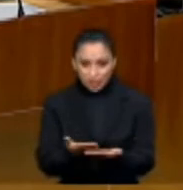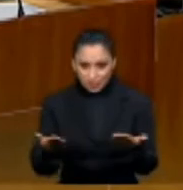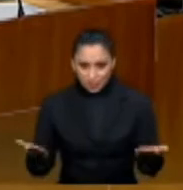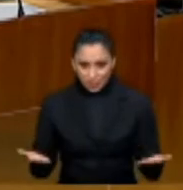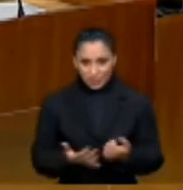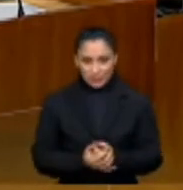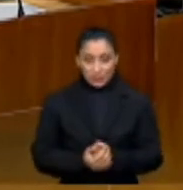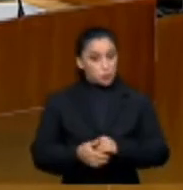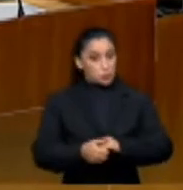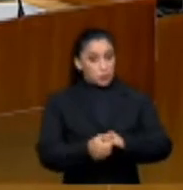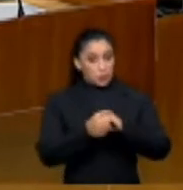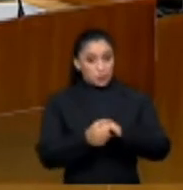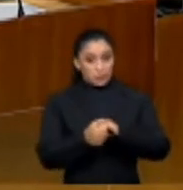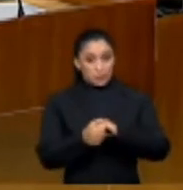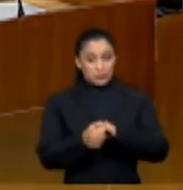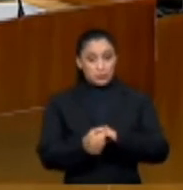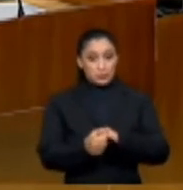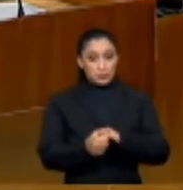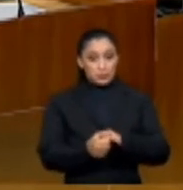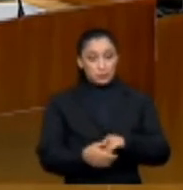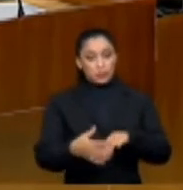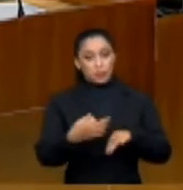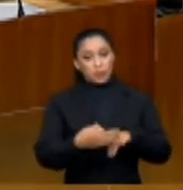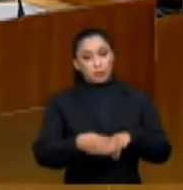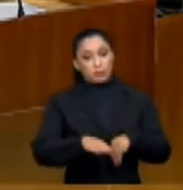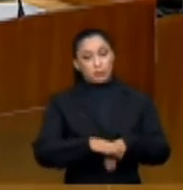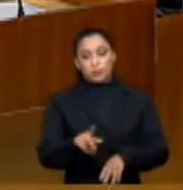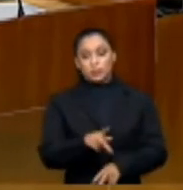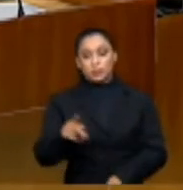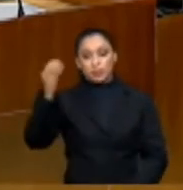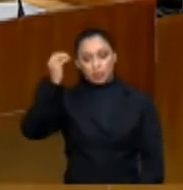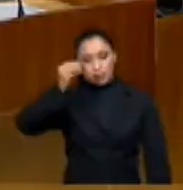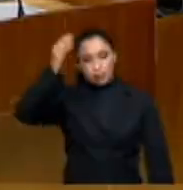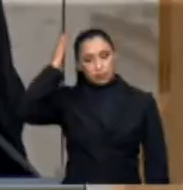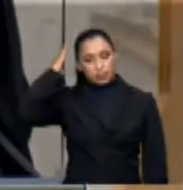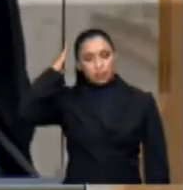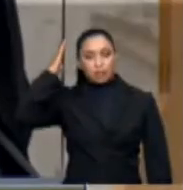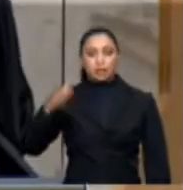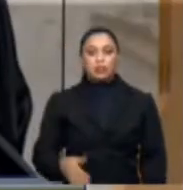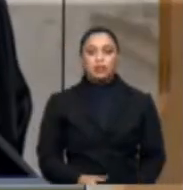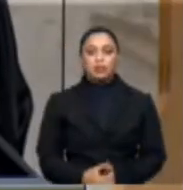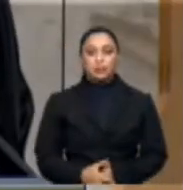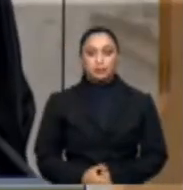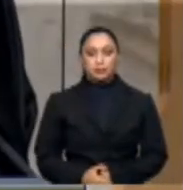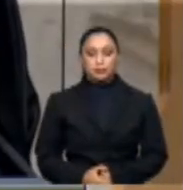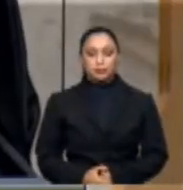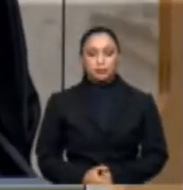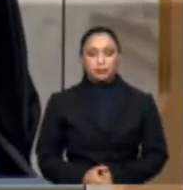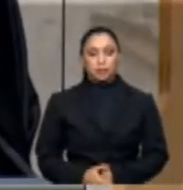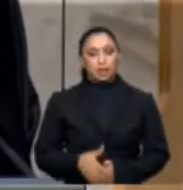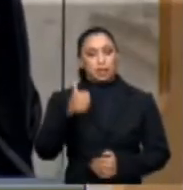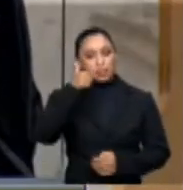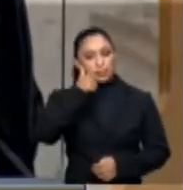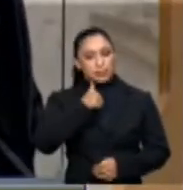todos. Cumprimento Sua Excelência, o senhor Ministro-Presidente Luiz Fux, as excelentíssimas